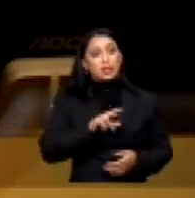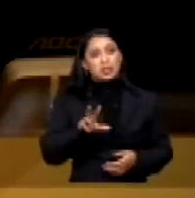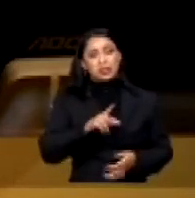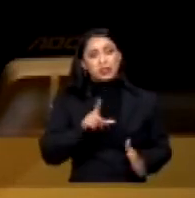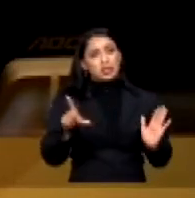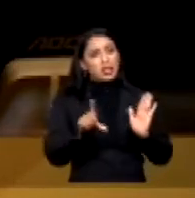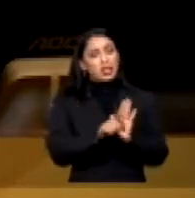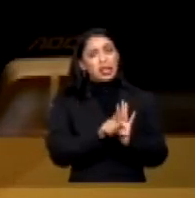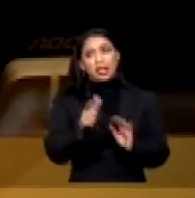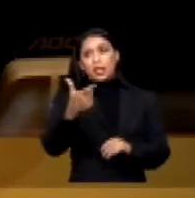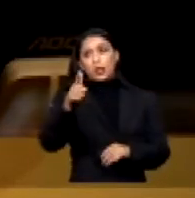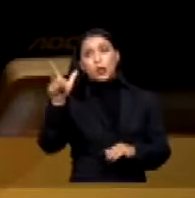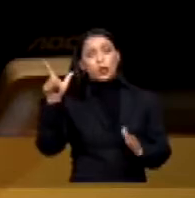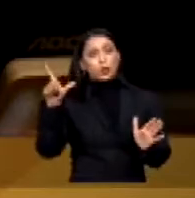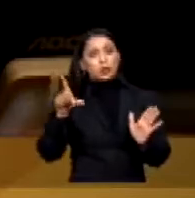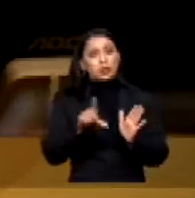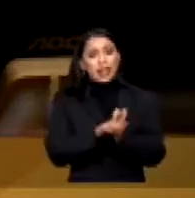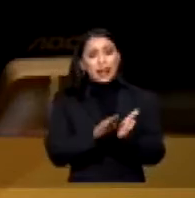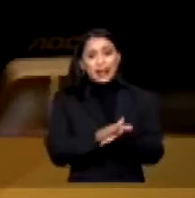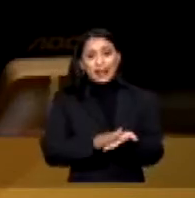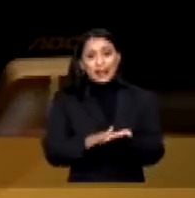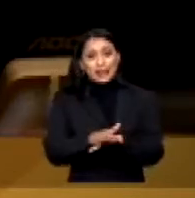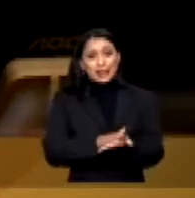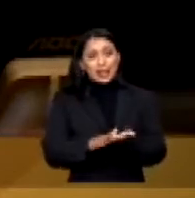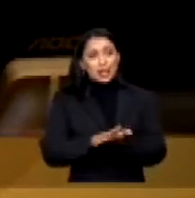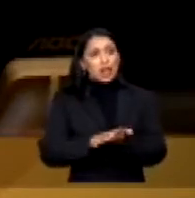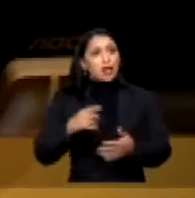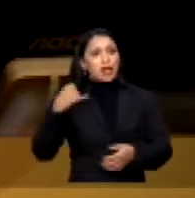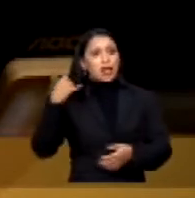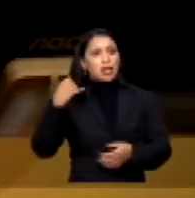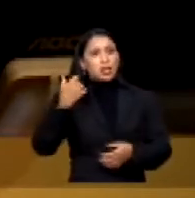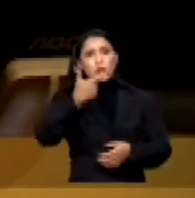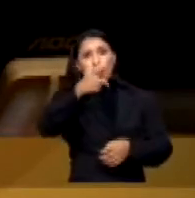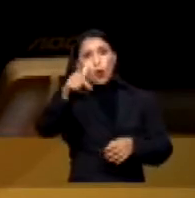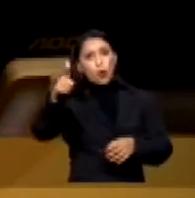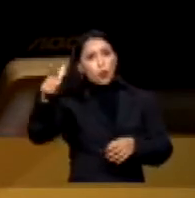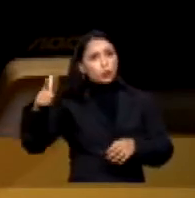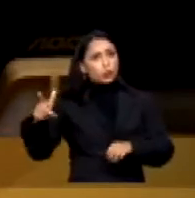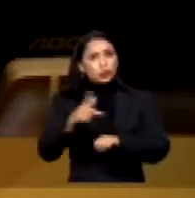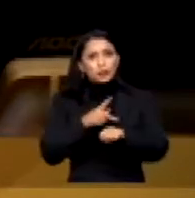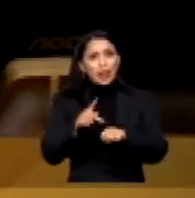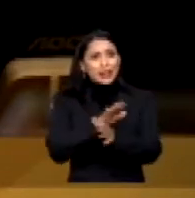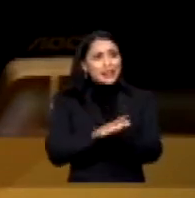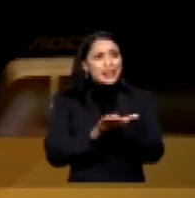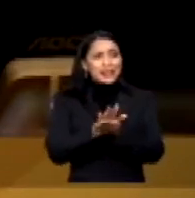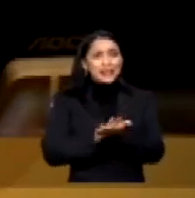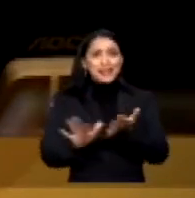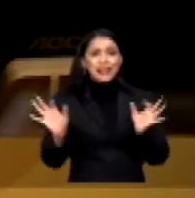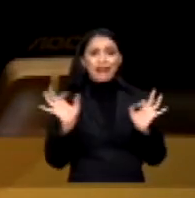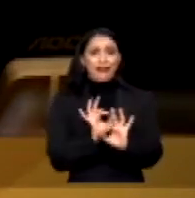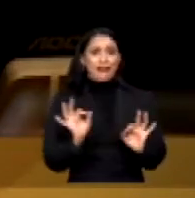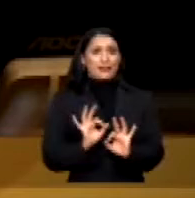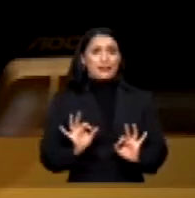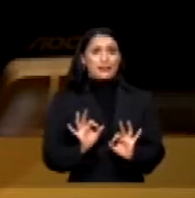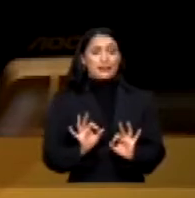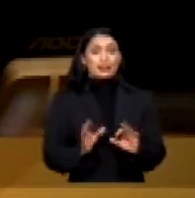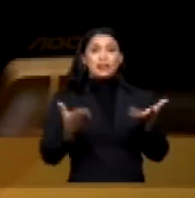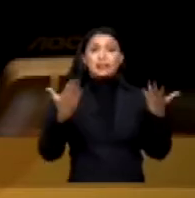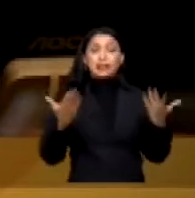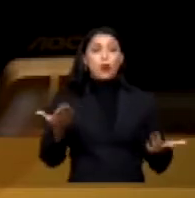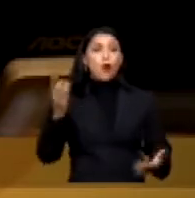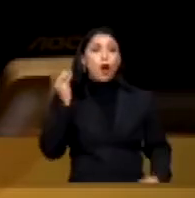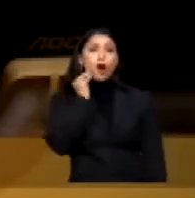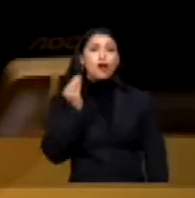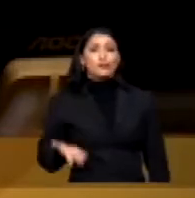que não está na lei e nenhuma lei? Não está na lei espanhola, não está na lei portuguesa, não está na lei inglesa, não está na lei americana.